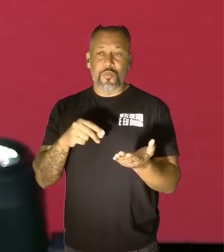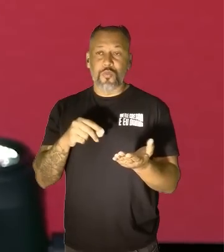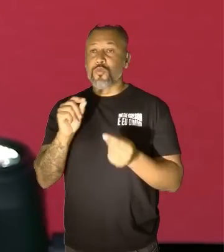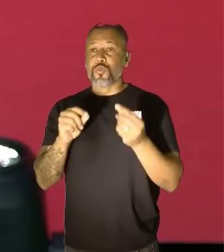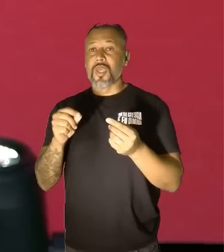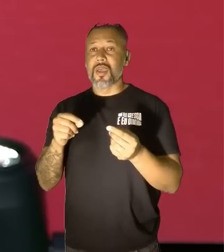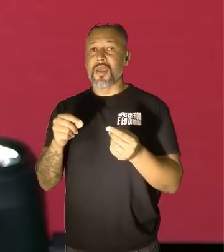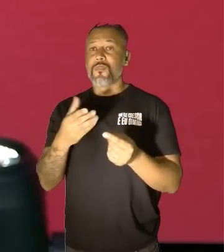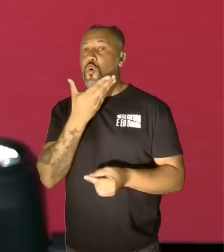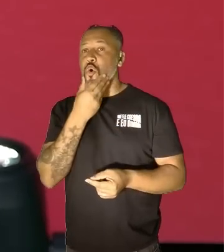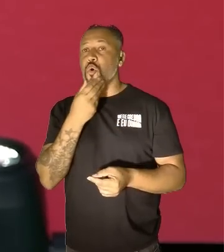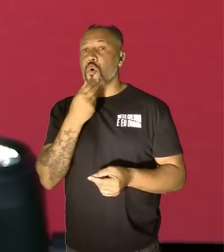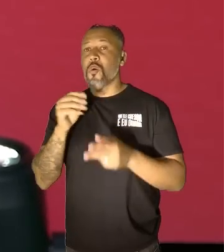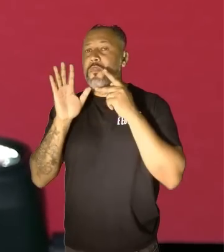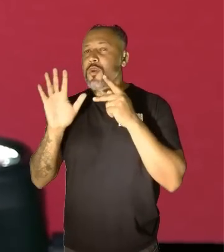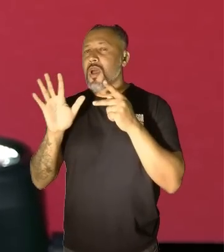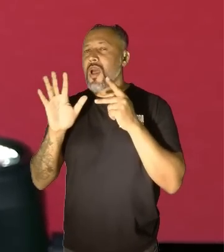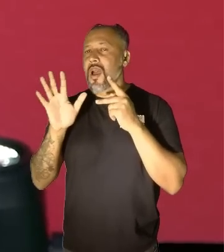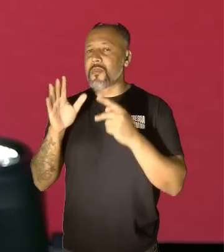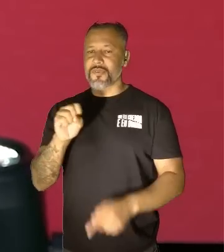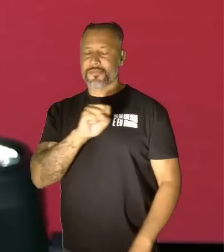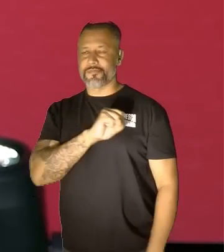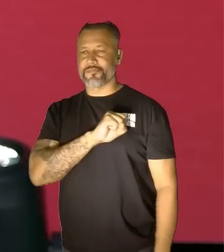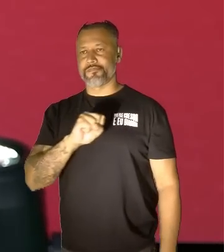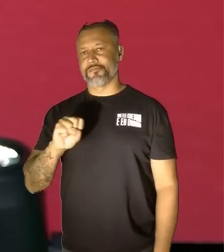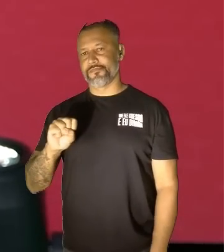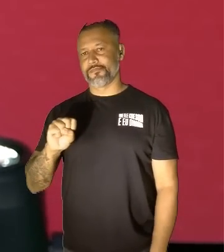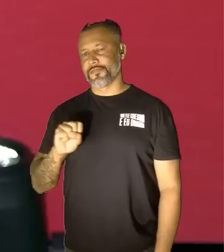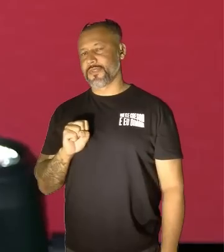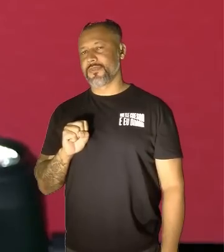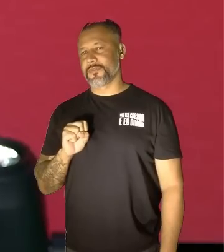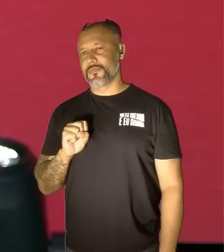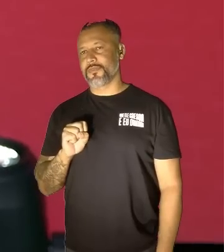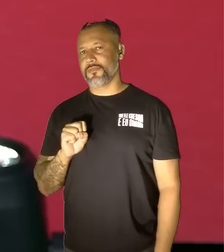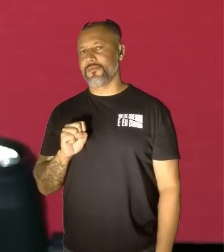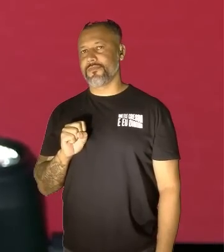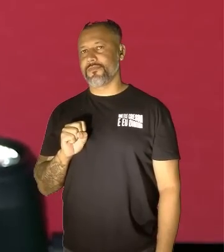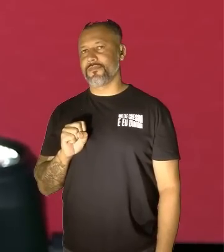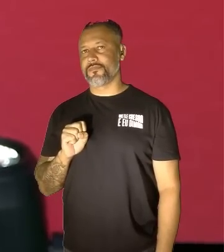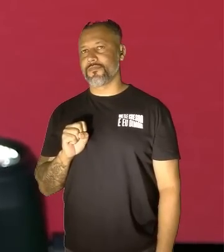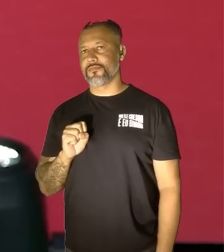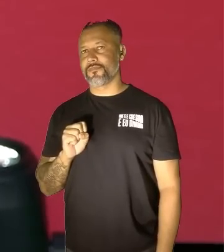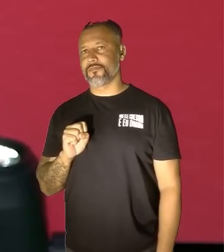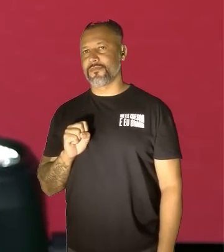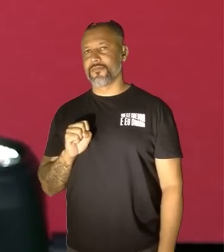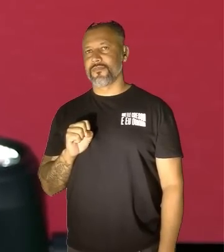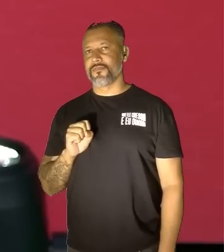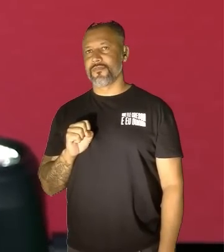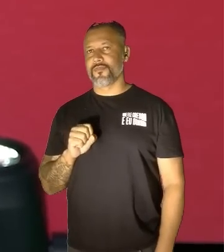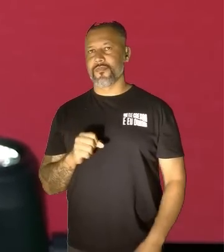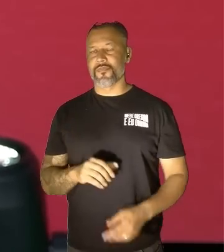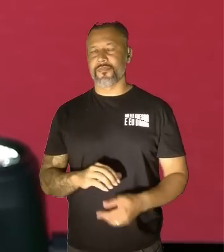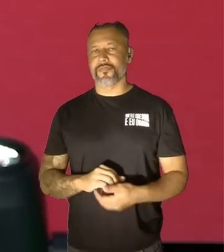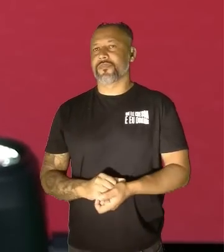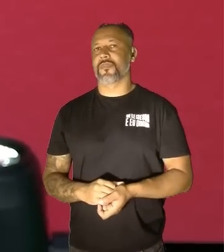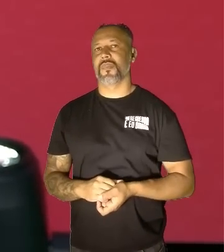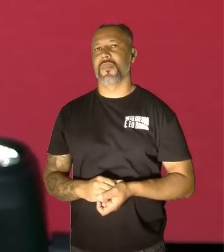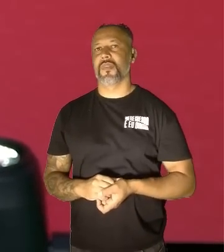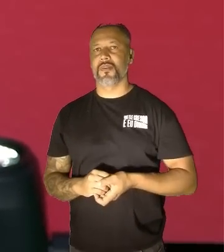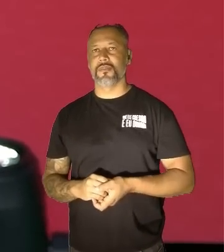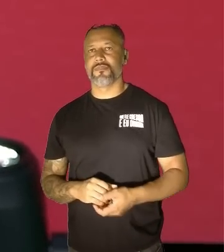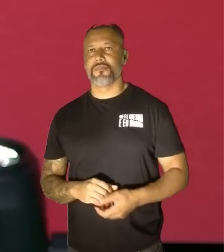Samuel, que não começa com ele. O livro leva o nome dele, Samuel, mas não começa com